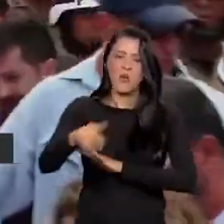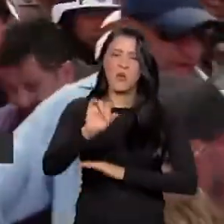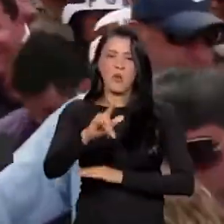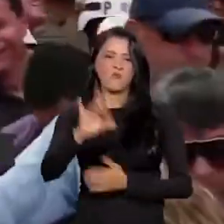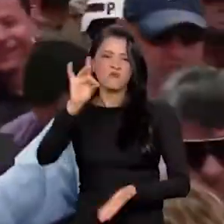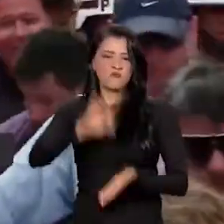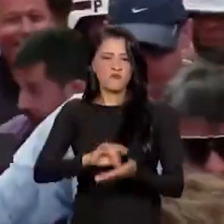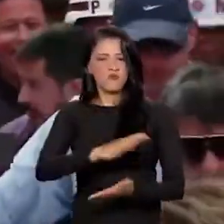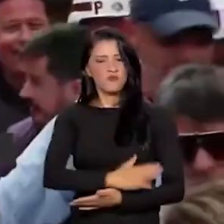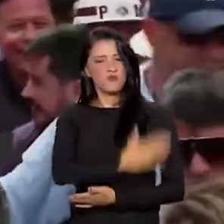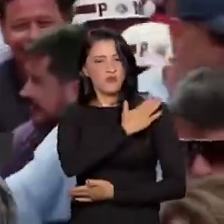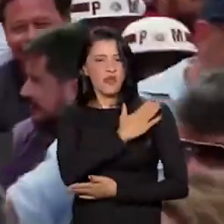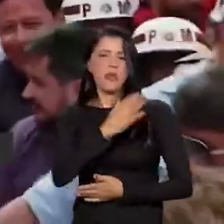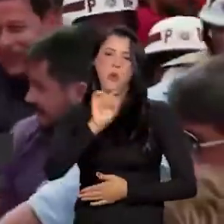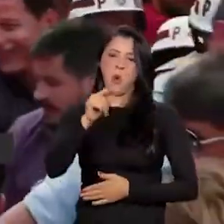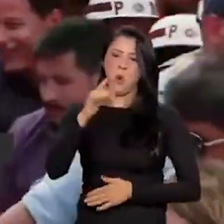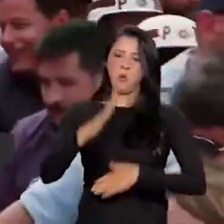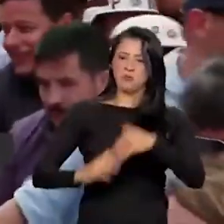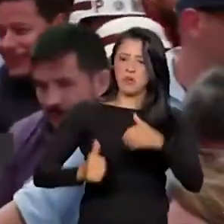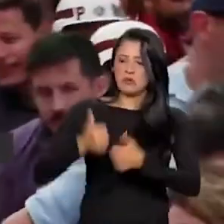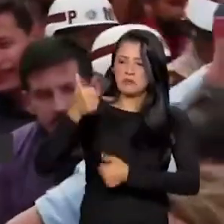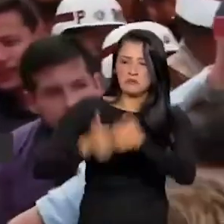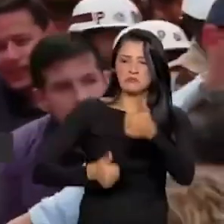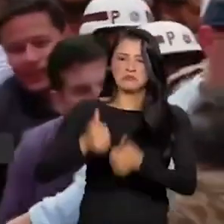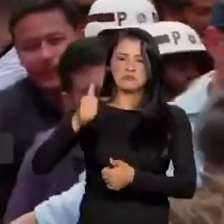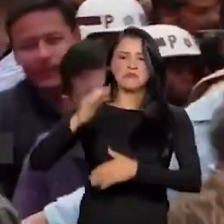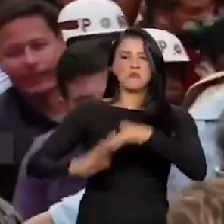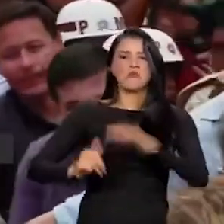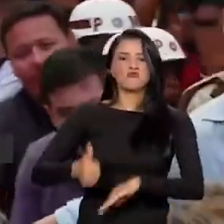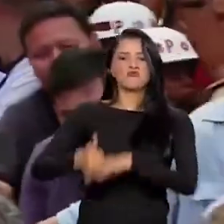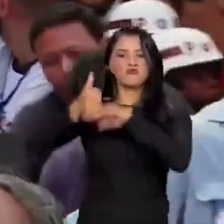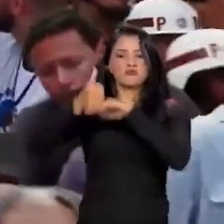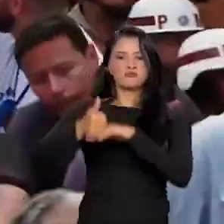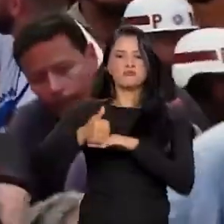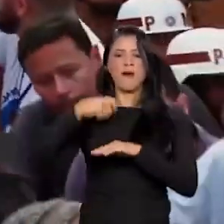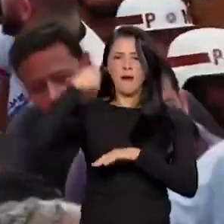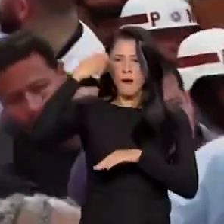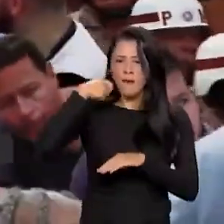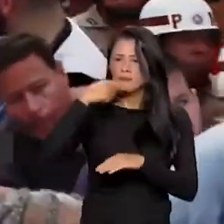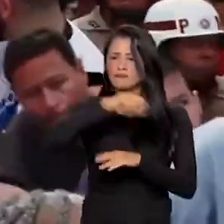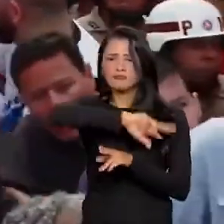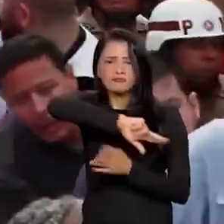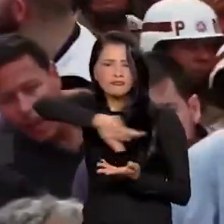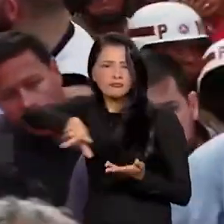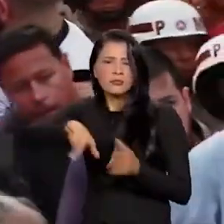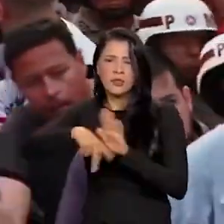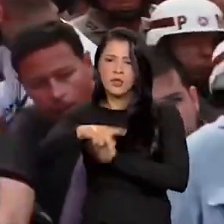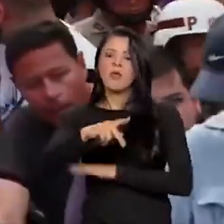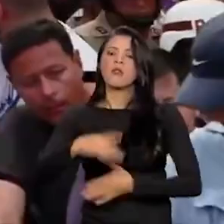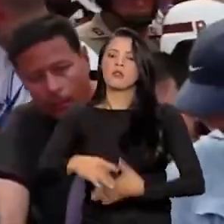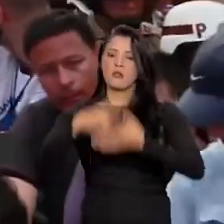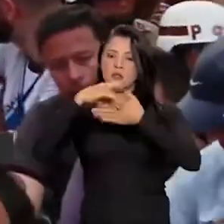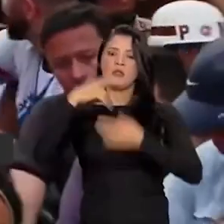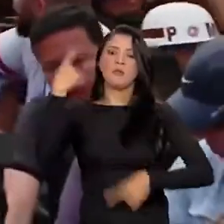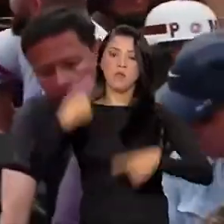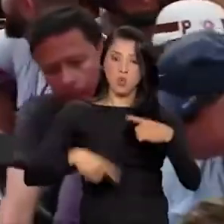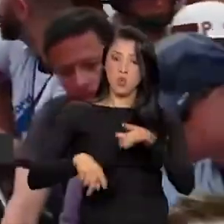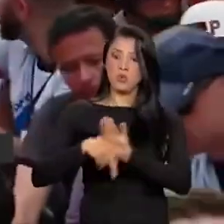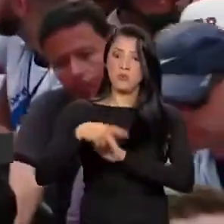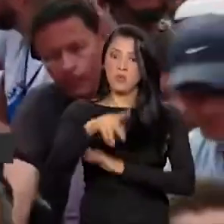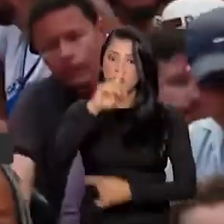exército, atletas profissionais, artistas e líderes políticos, com destino à cidade